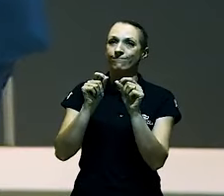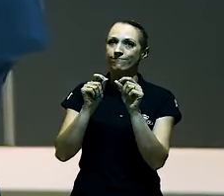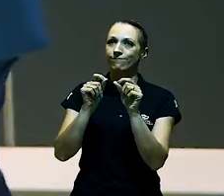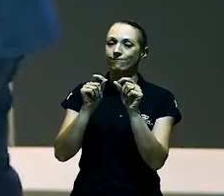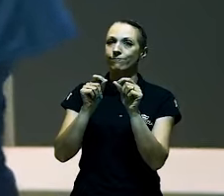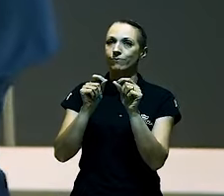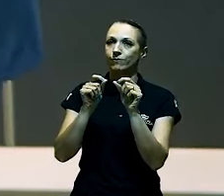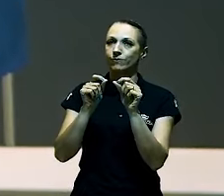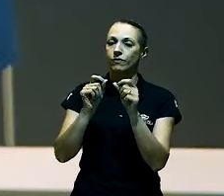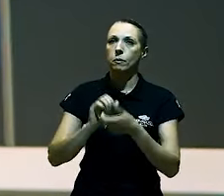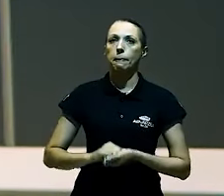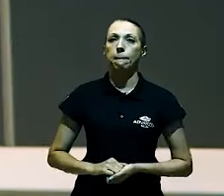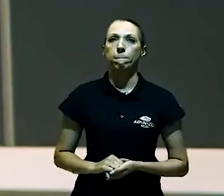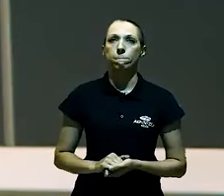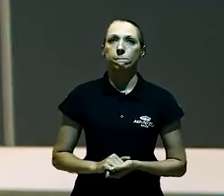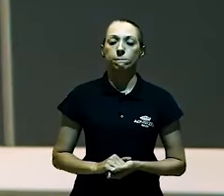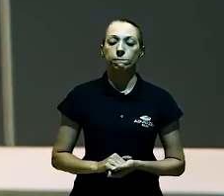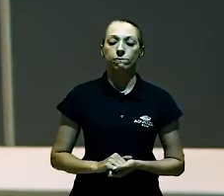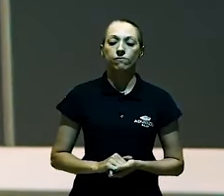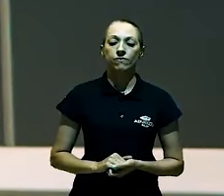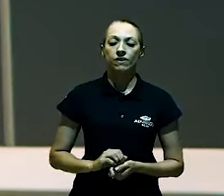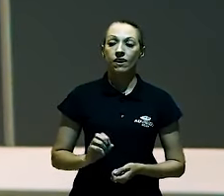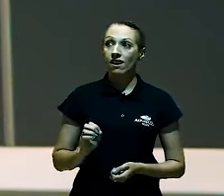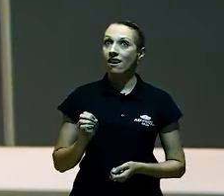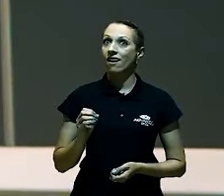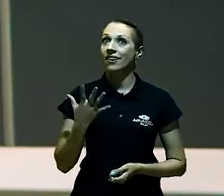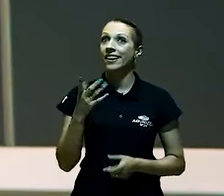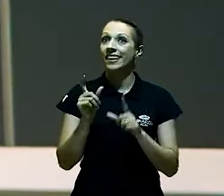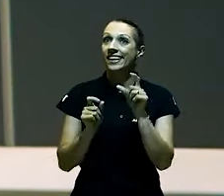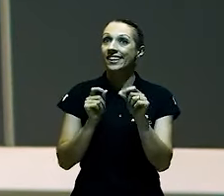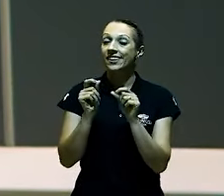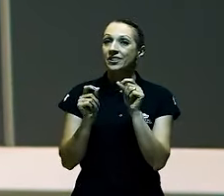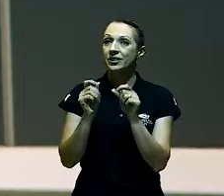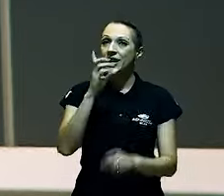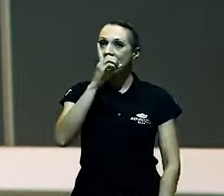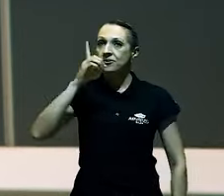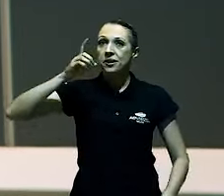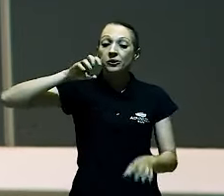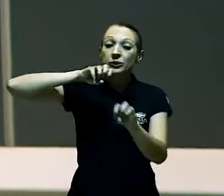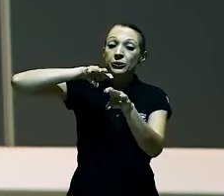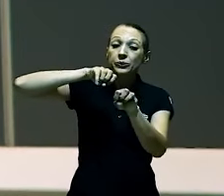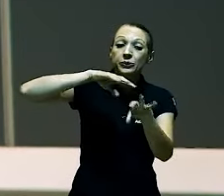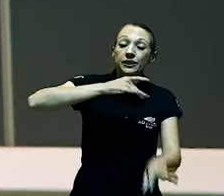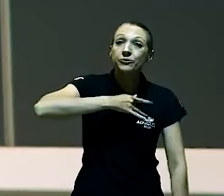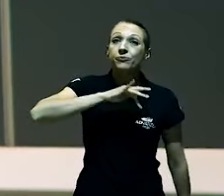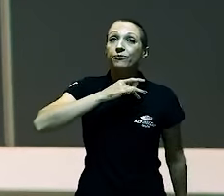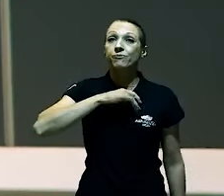E eu acredito que ele esperou. Aí vem a surpresa de Jonas e Deus ensinando misericórdia para ele. Olha o versículo 13,